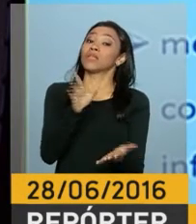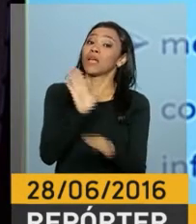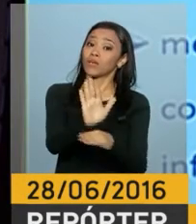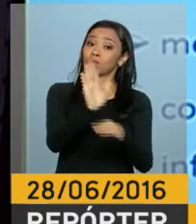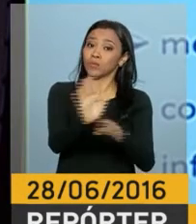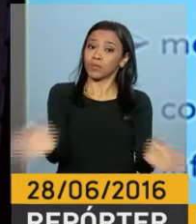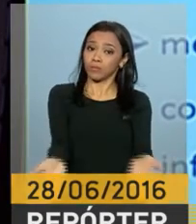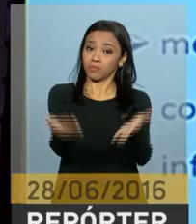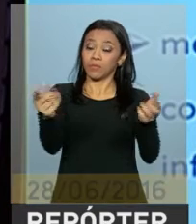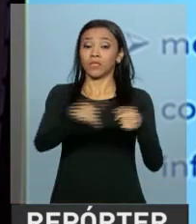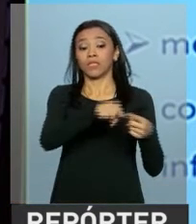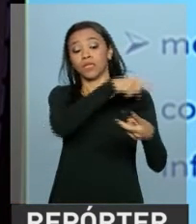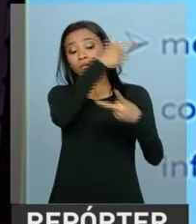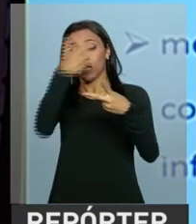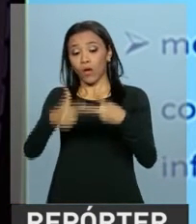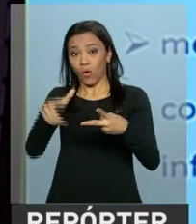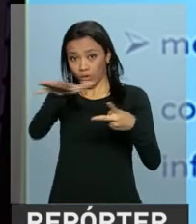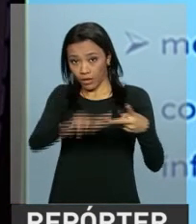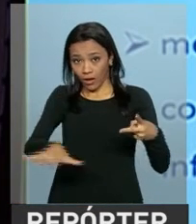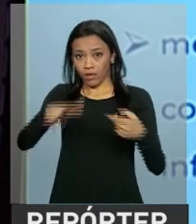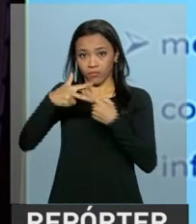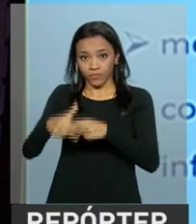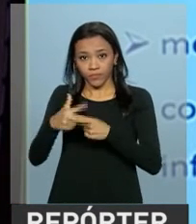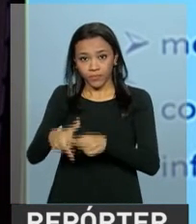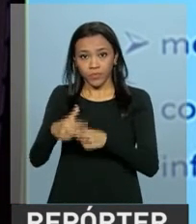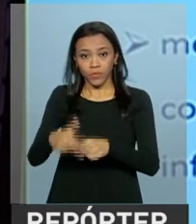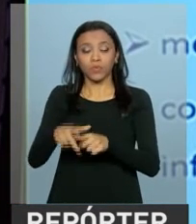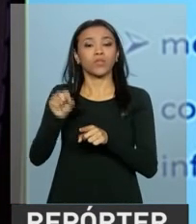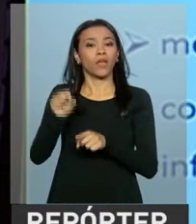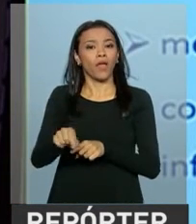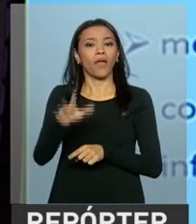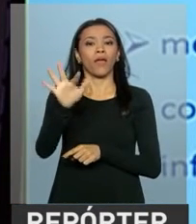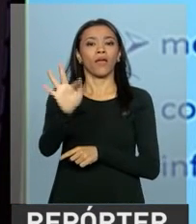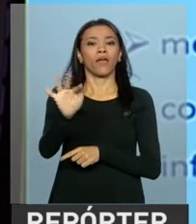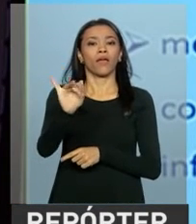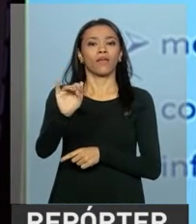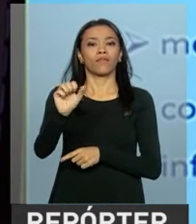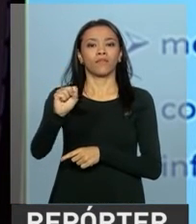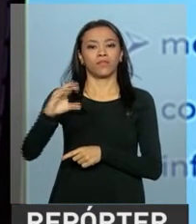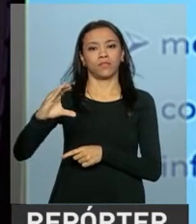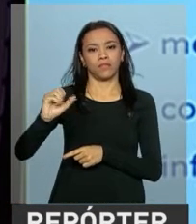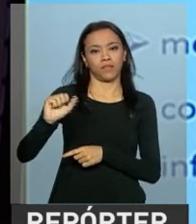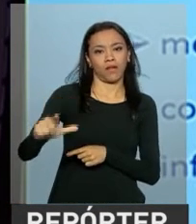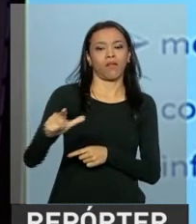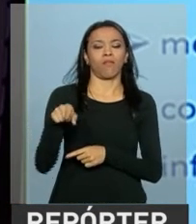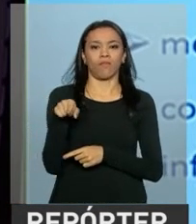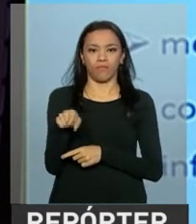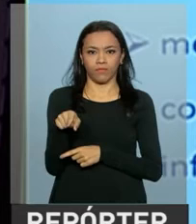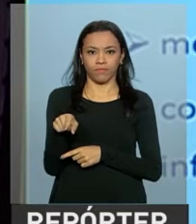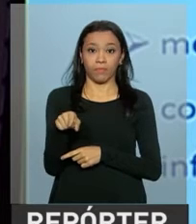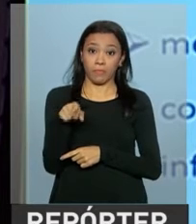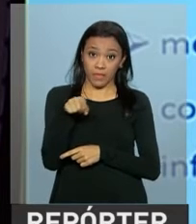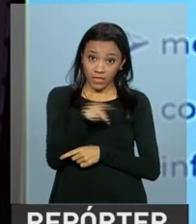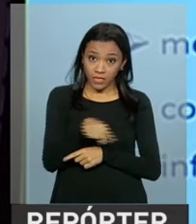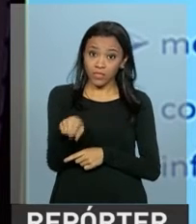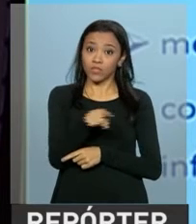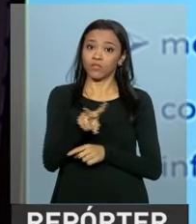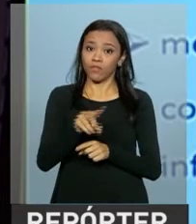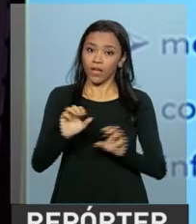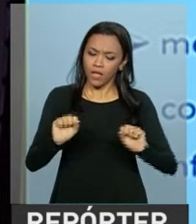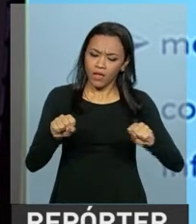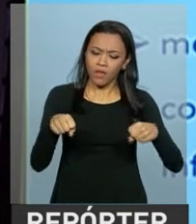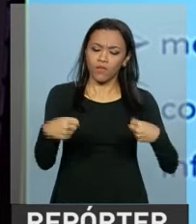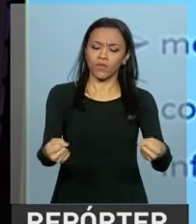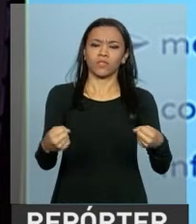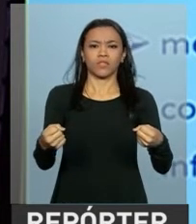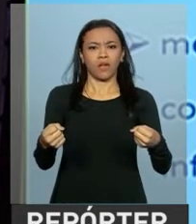e o fiscal, que está em andamento, não é? E cuja materialização, sem dúvida, reforçará a percepção